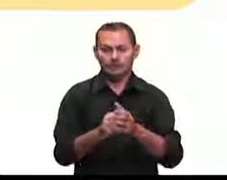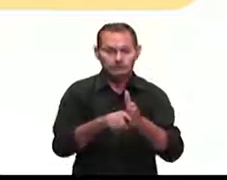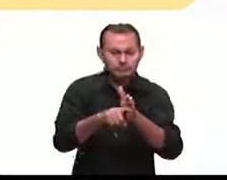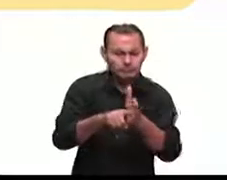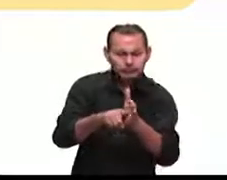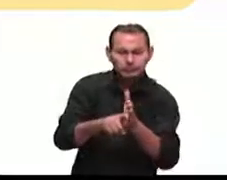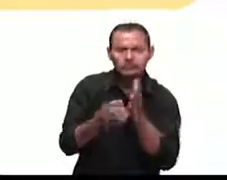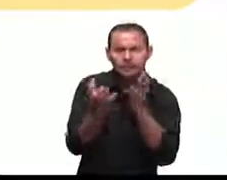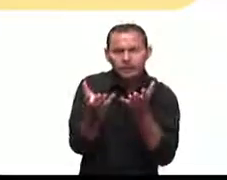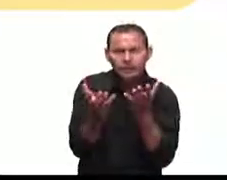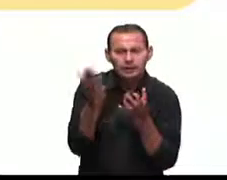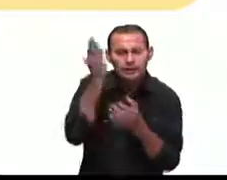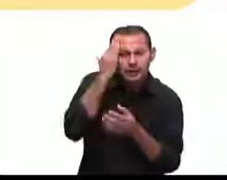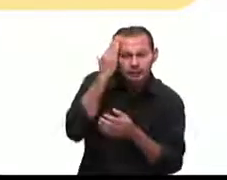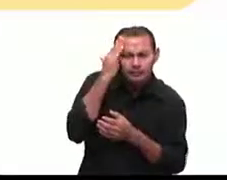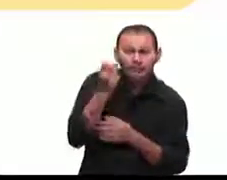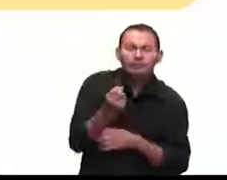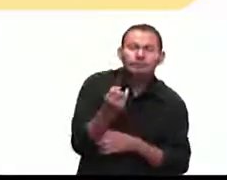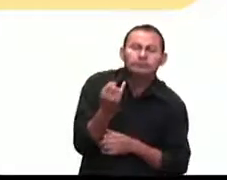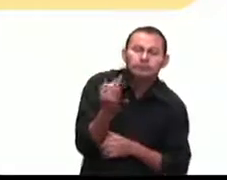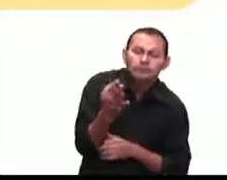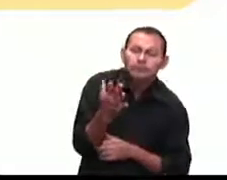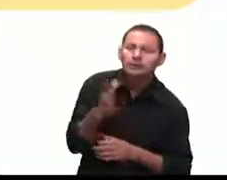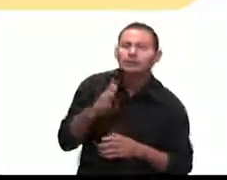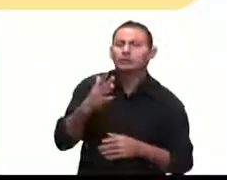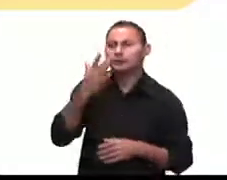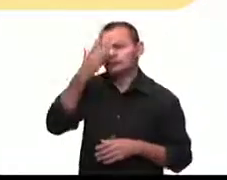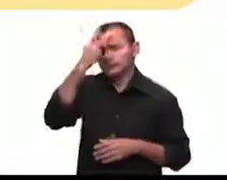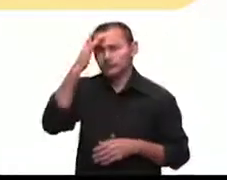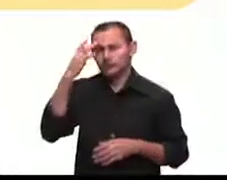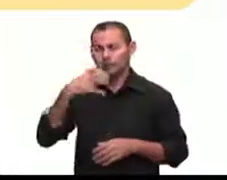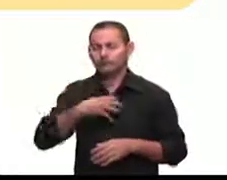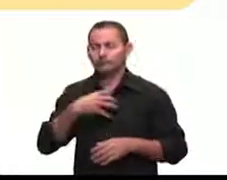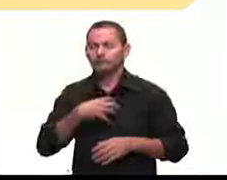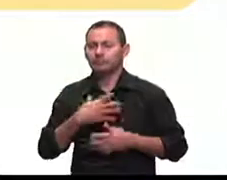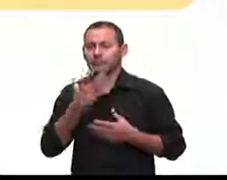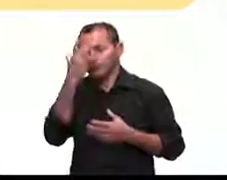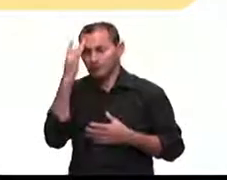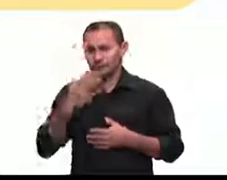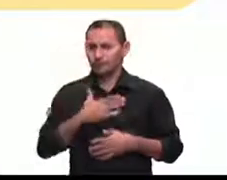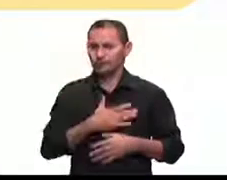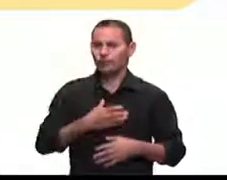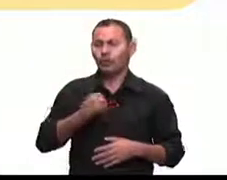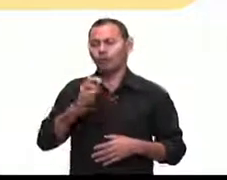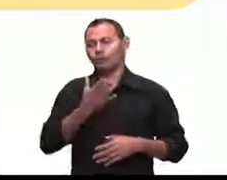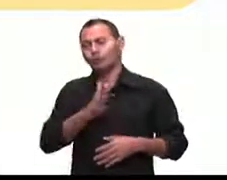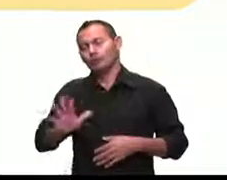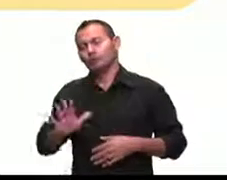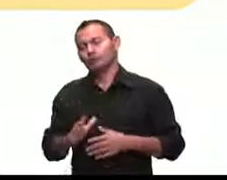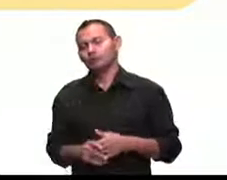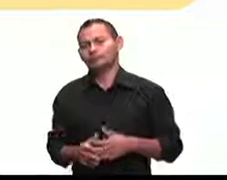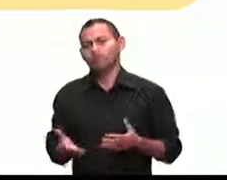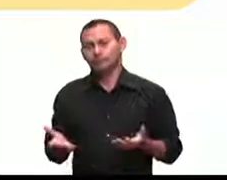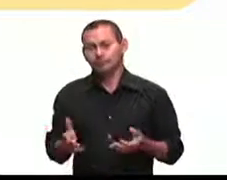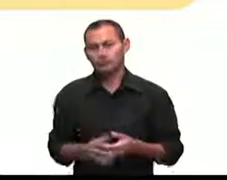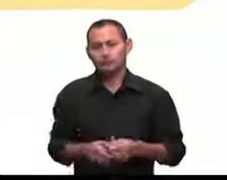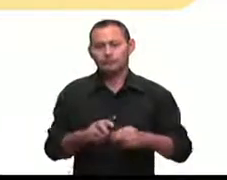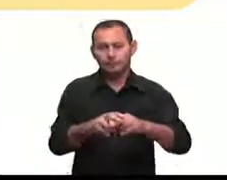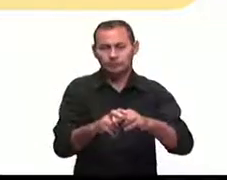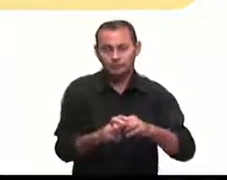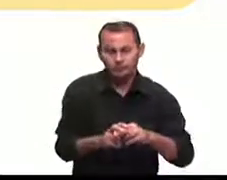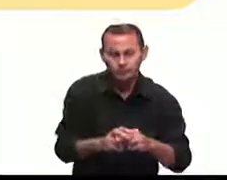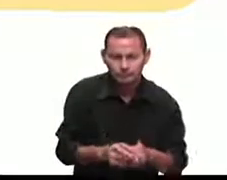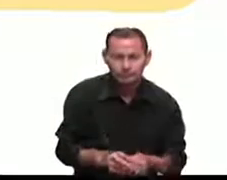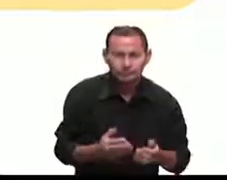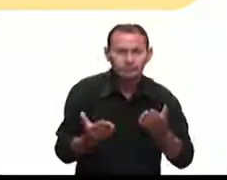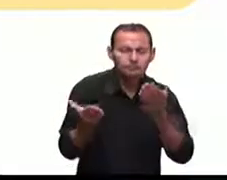investigação que visa levantar o grau de satisfação ou insatisfação dos clientes em relação